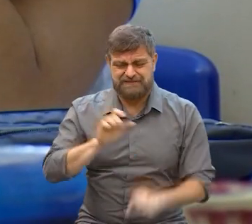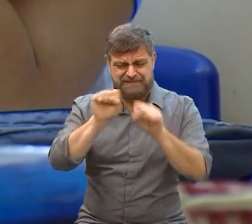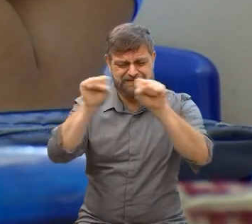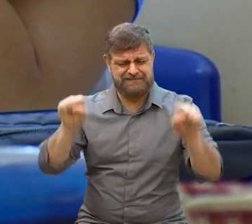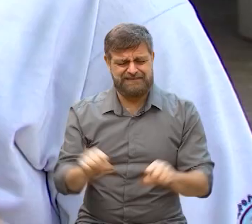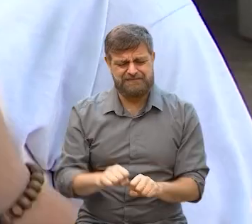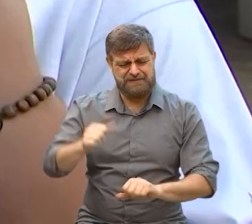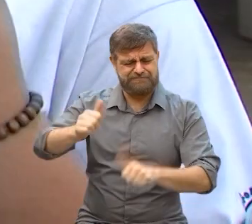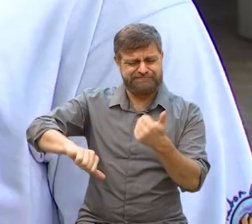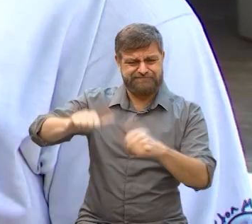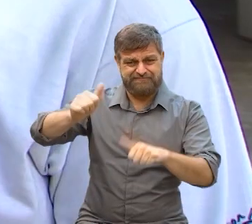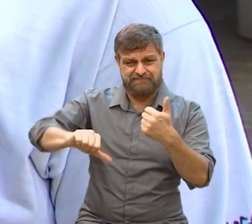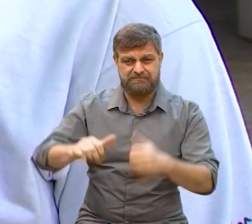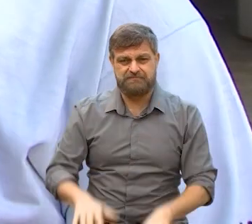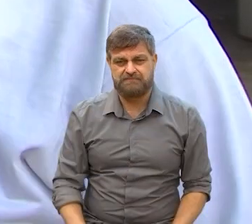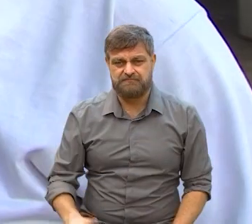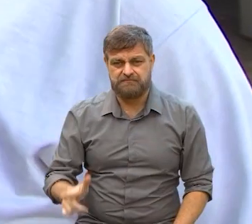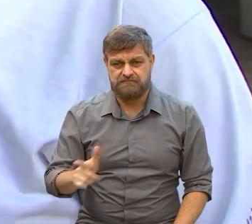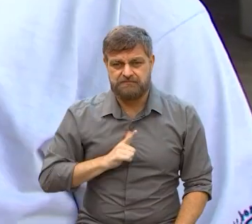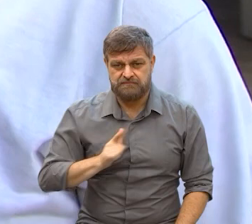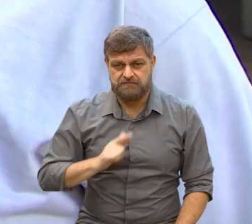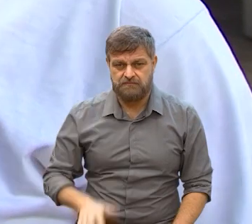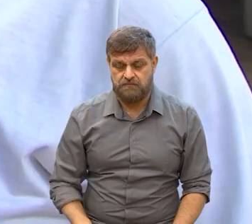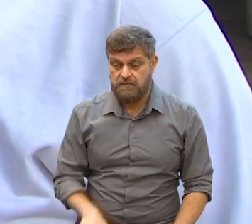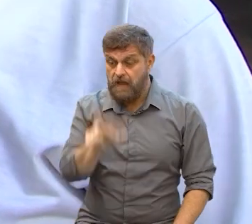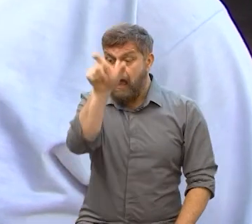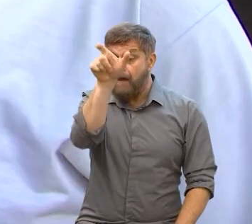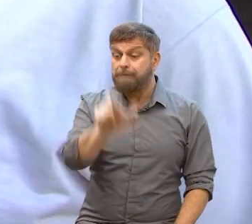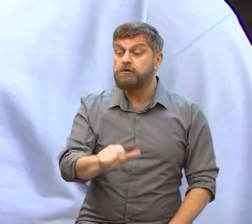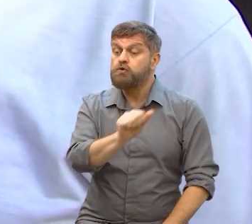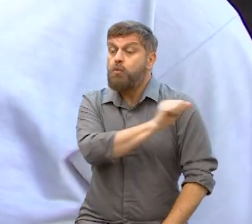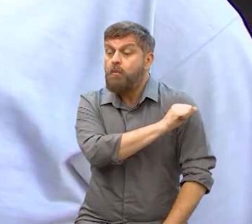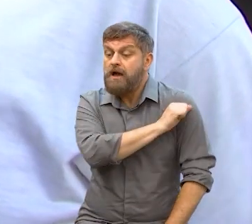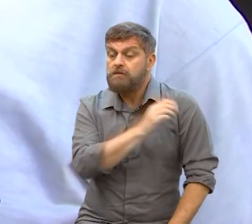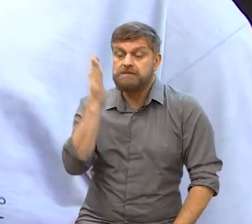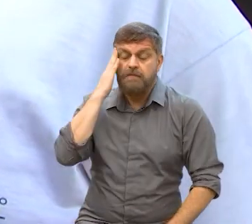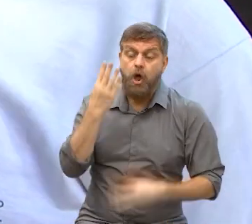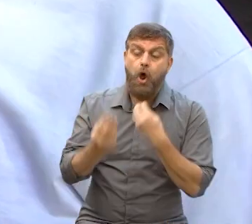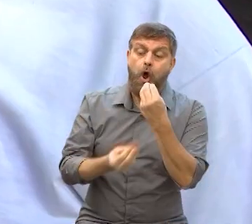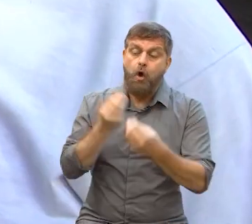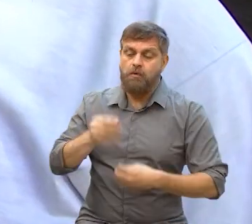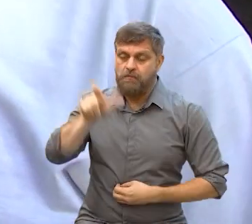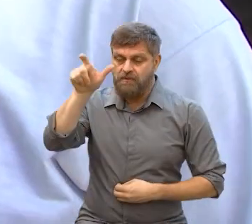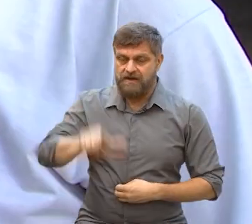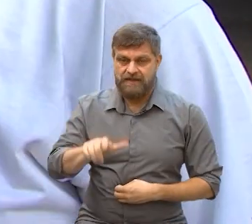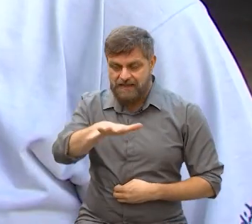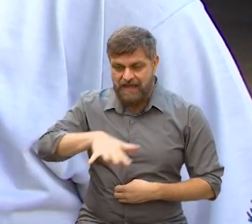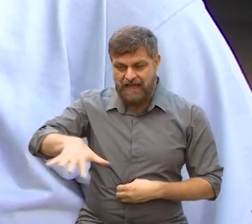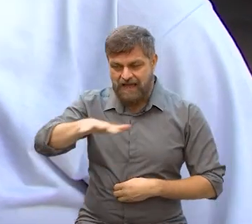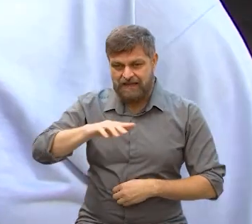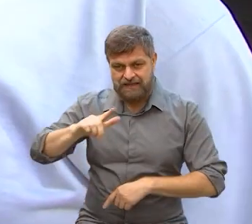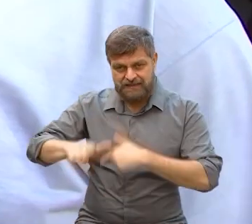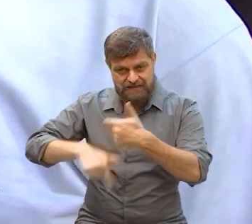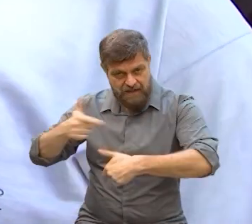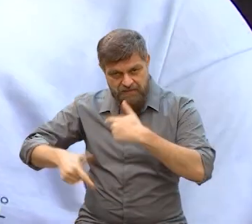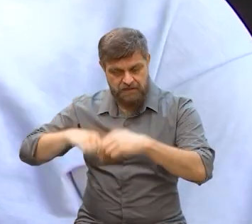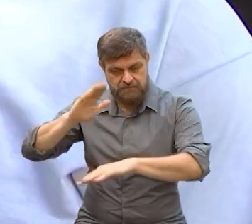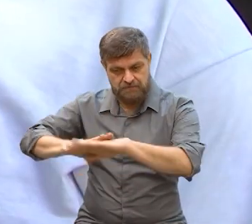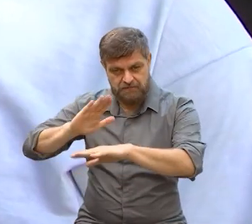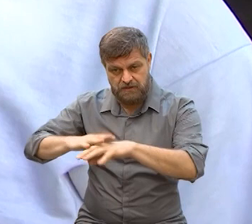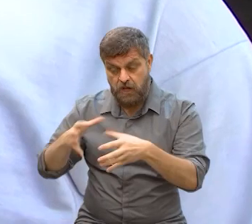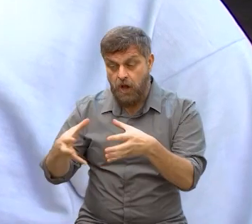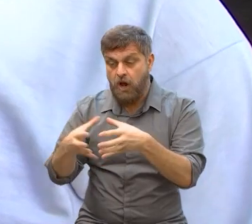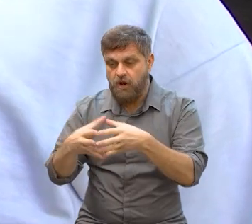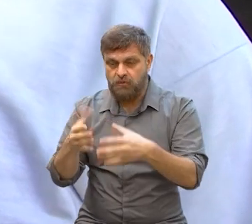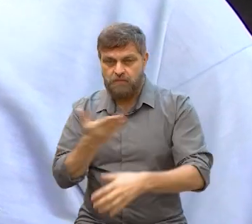de avaliação. Apoio super essa ideia de avaliar o aluno como um todo, porque algumas vezes ele se desenvolve mais em trabalhos com o